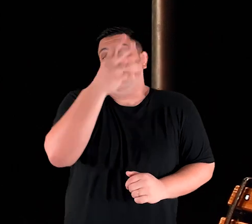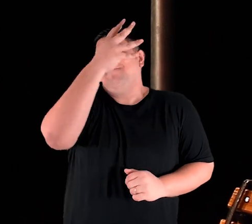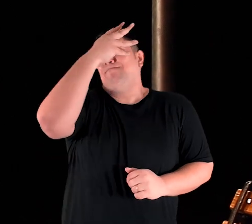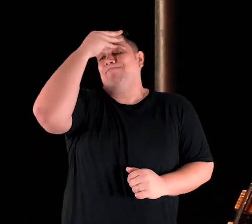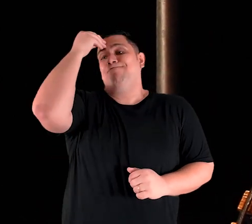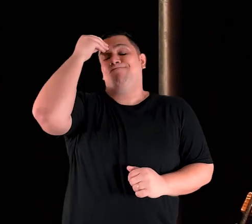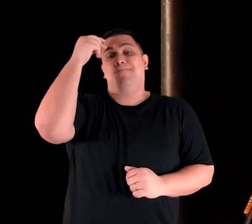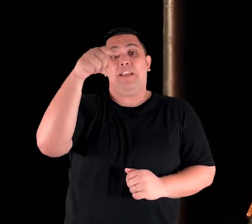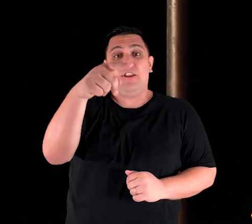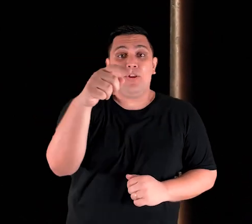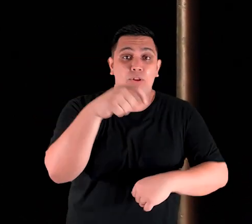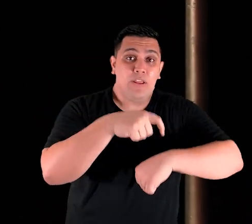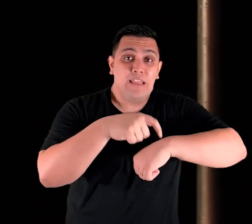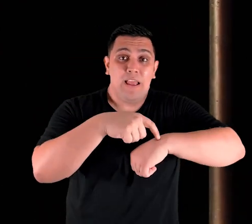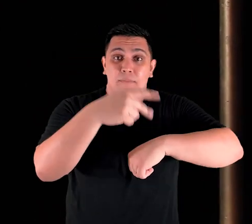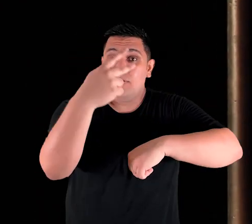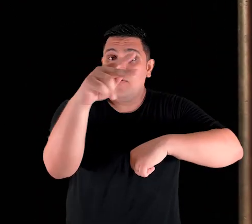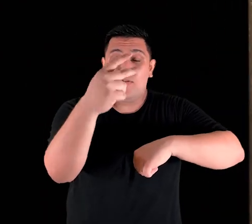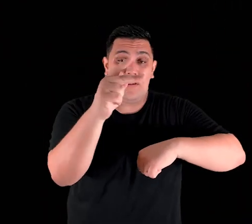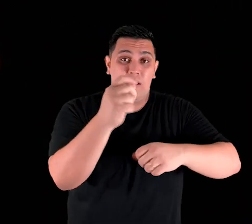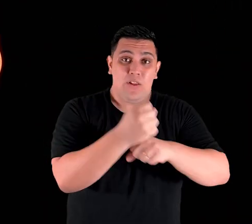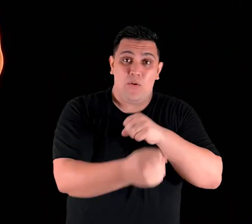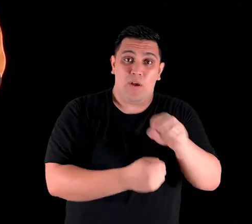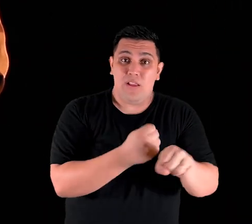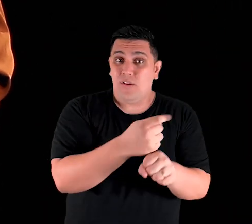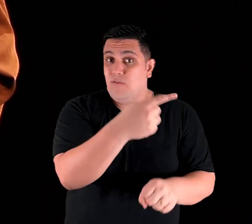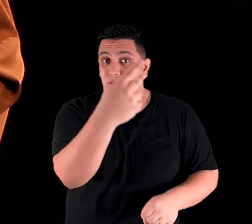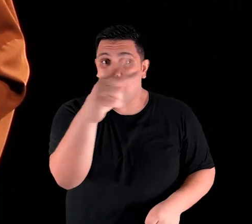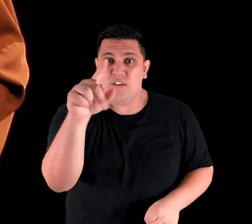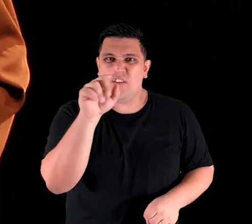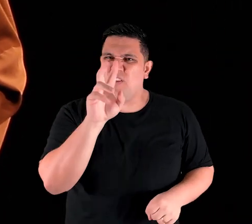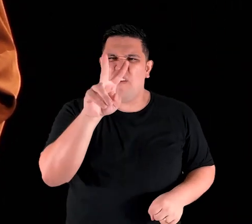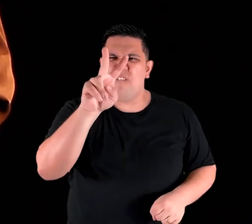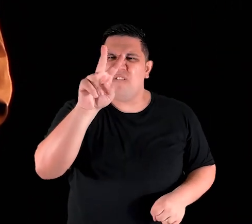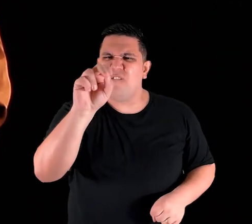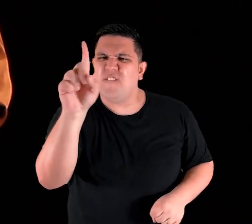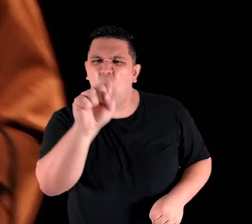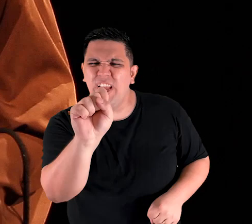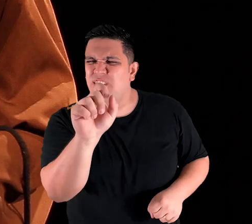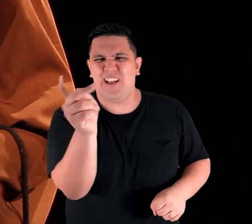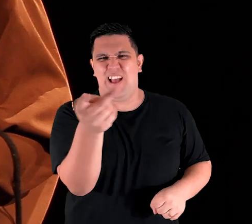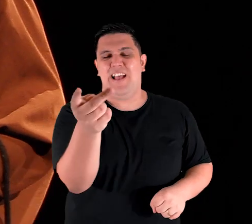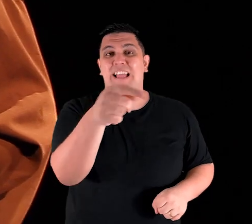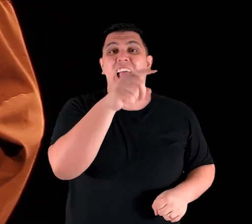Esqueci que no tempo de vós, não dizei vós, dizei vocês.